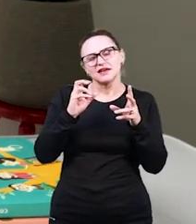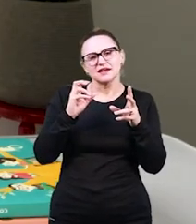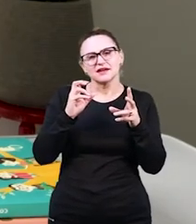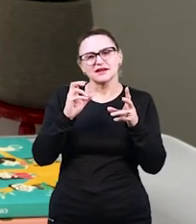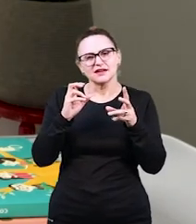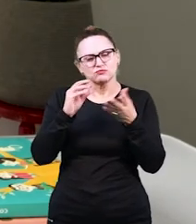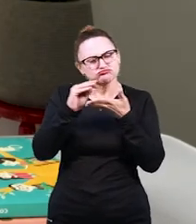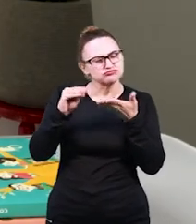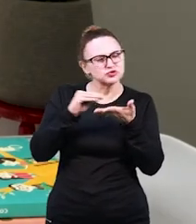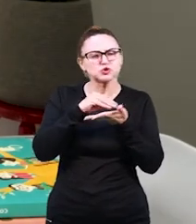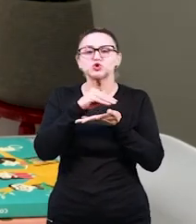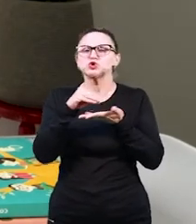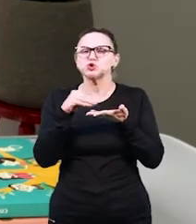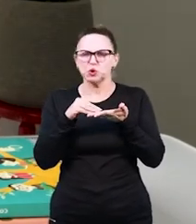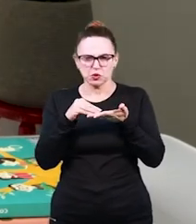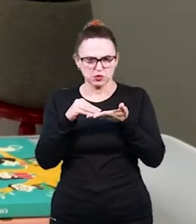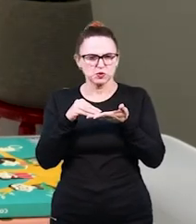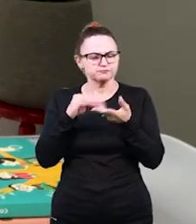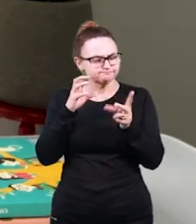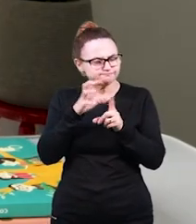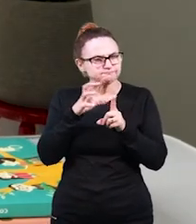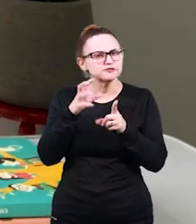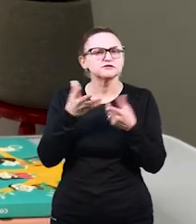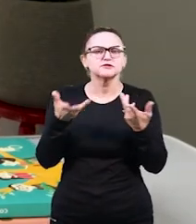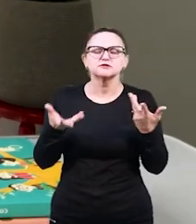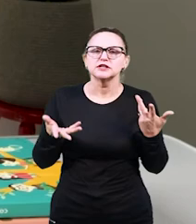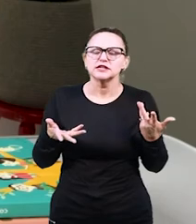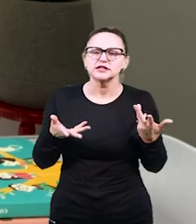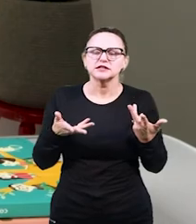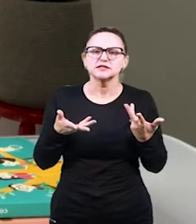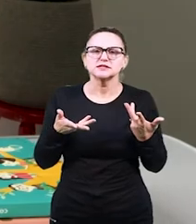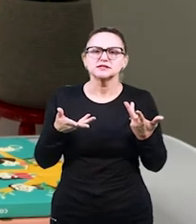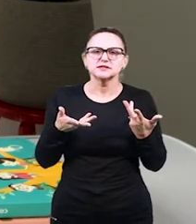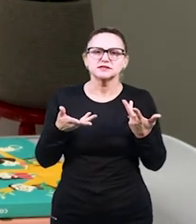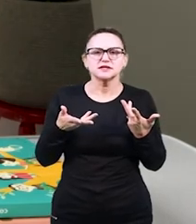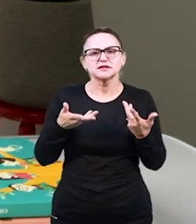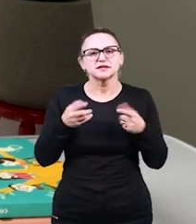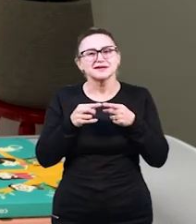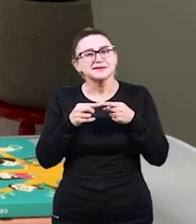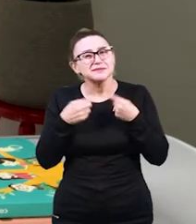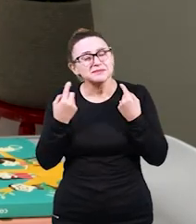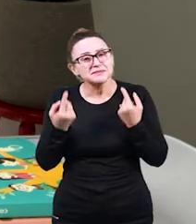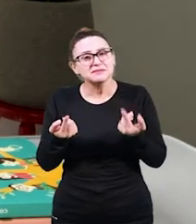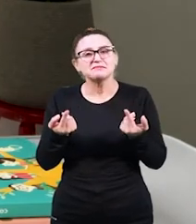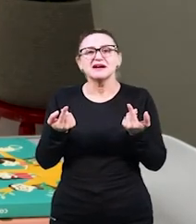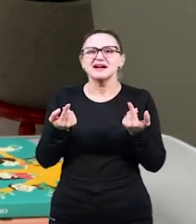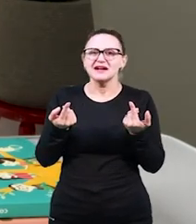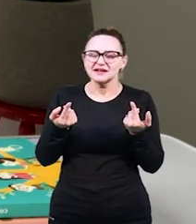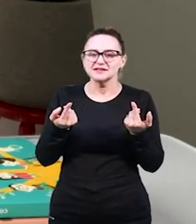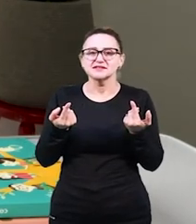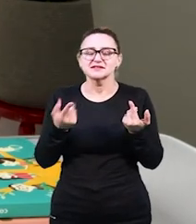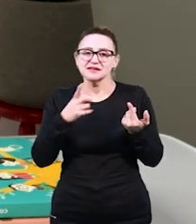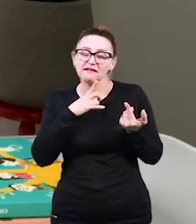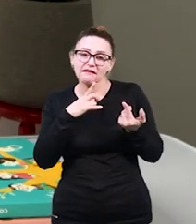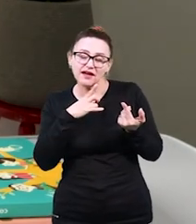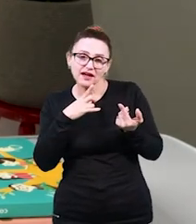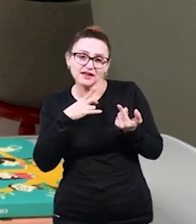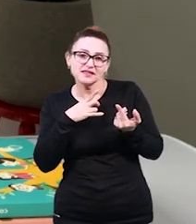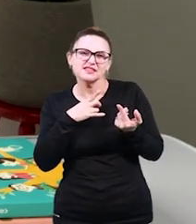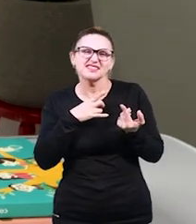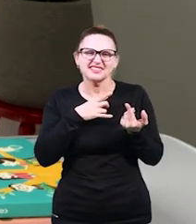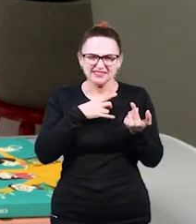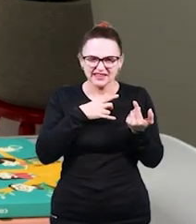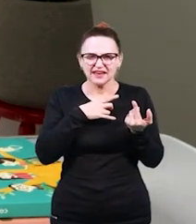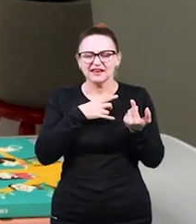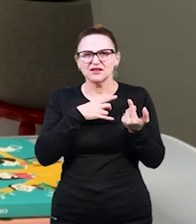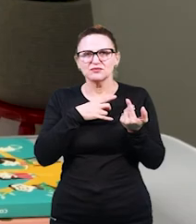o que torna, né, ela um pouco mais atrativa para as crianças, mas que mesmo assim a gente ainda tem, né, uma ligação bastante grande